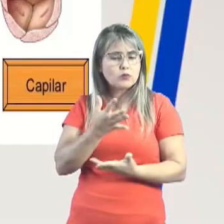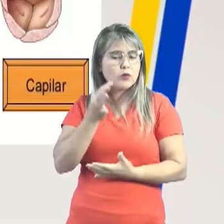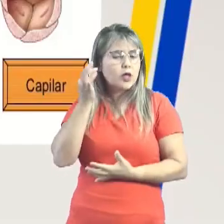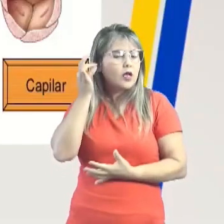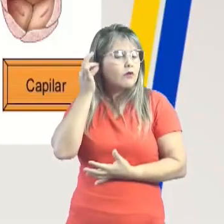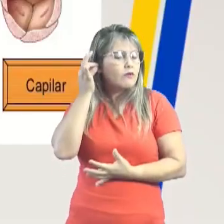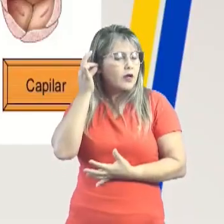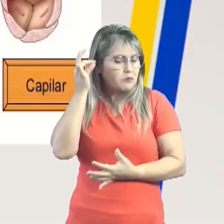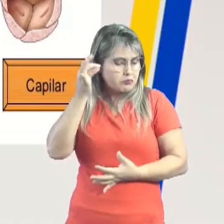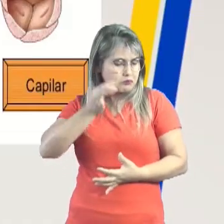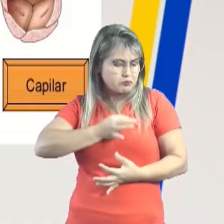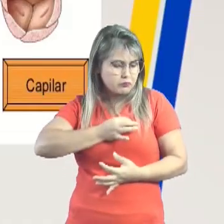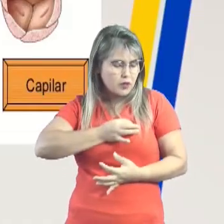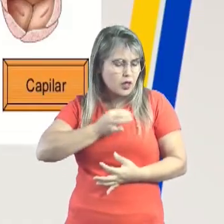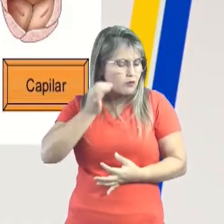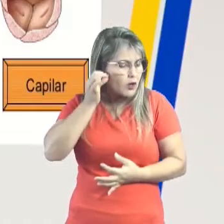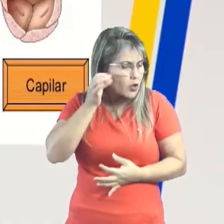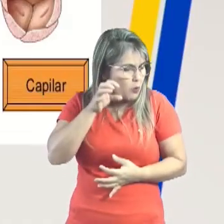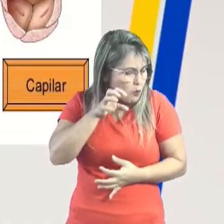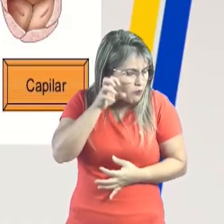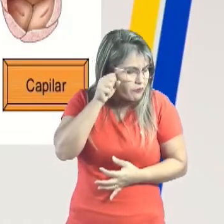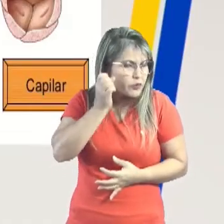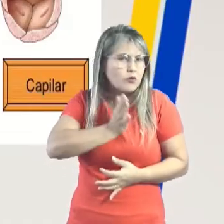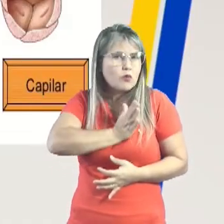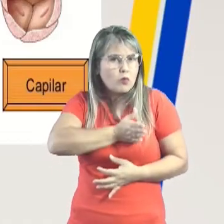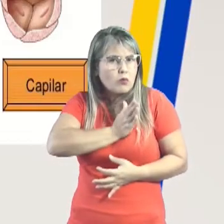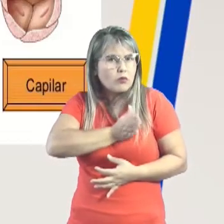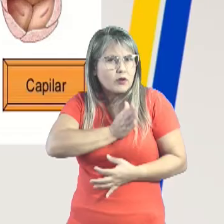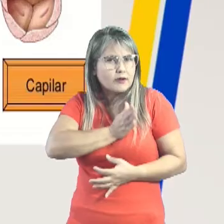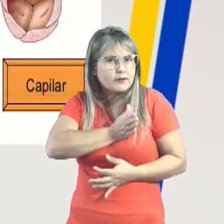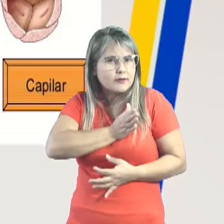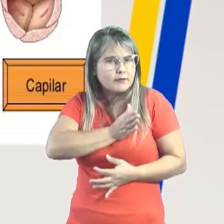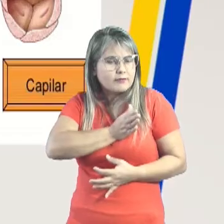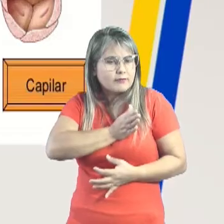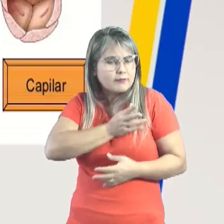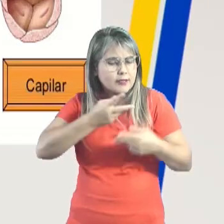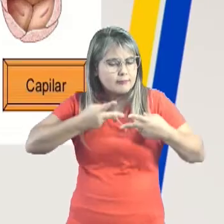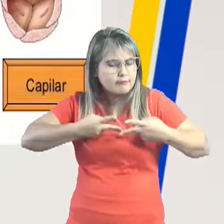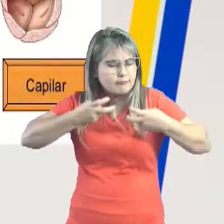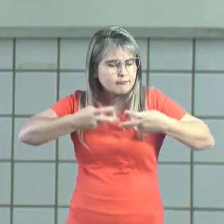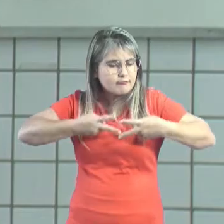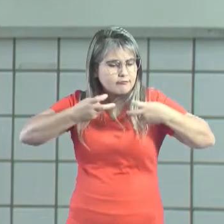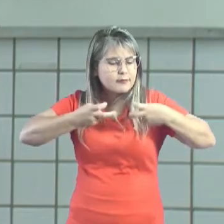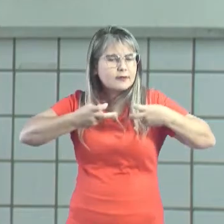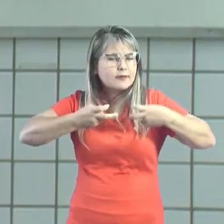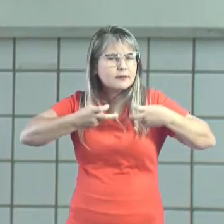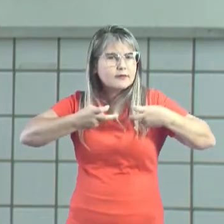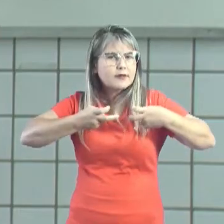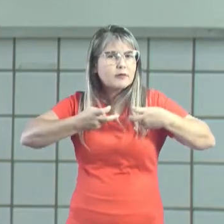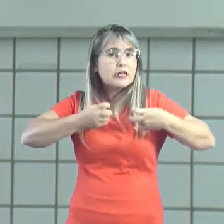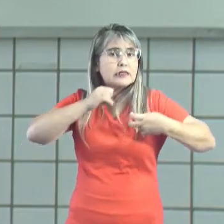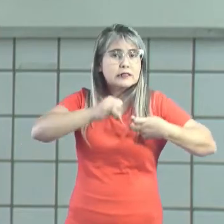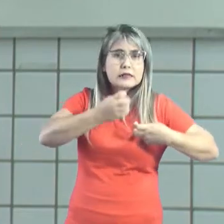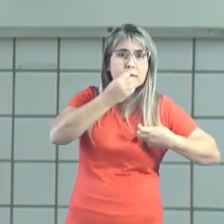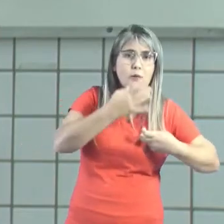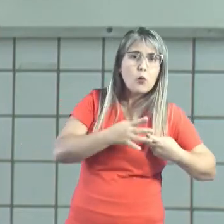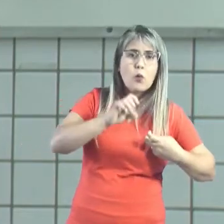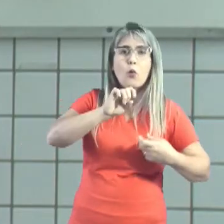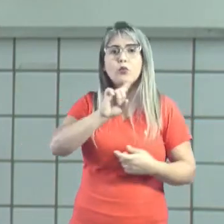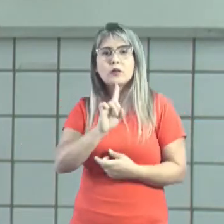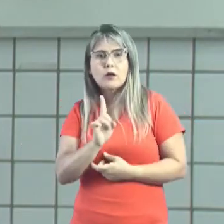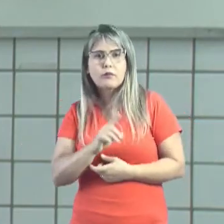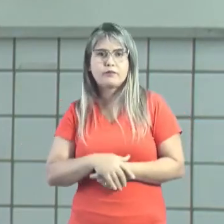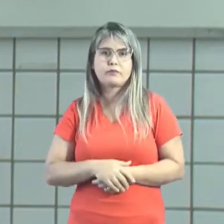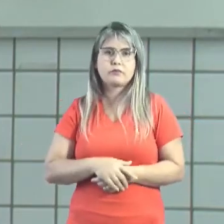estetoscópio. O coração bate, em média, cerca de 60 a